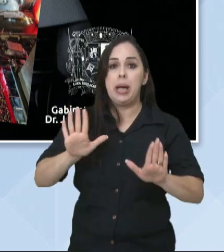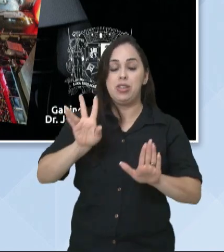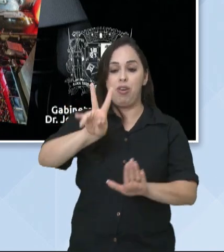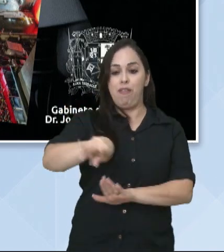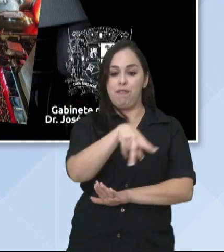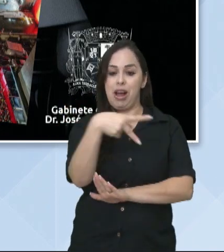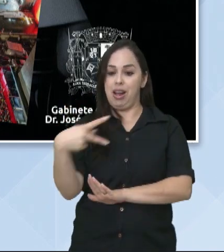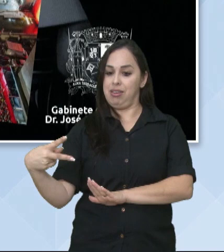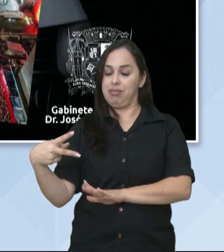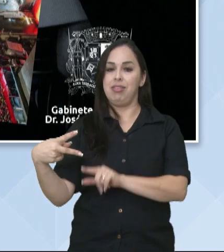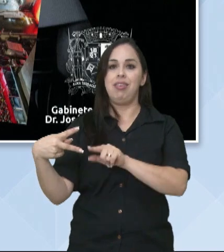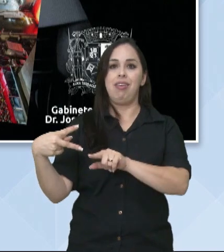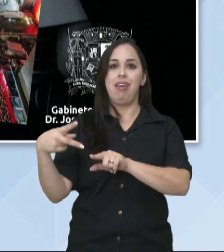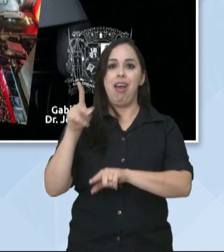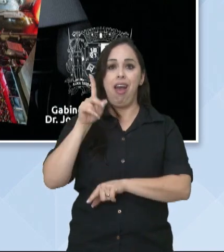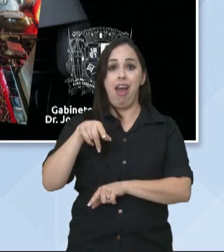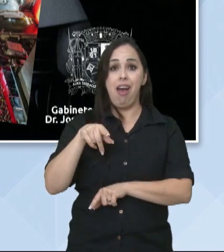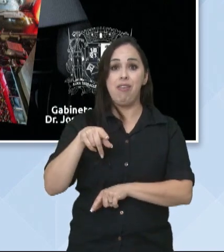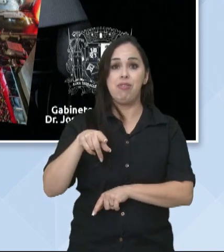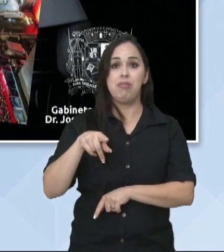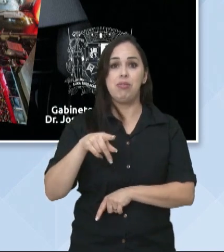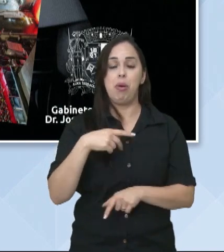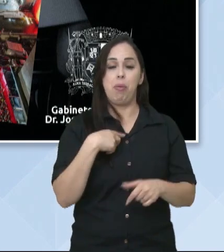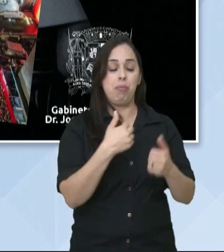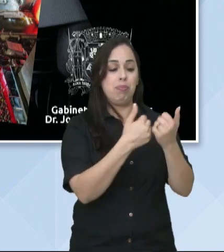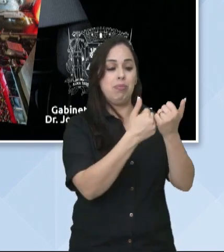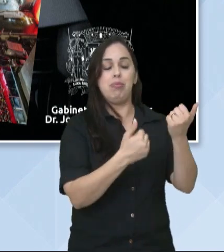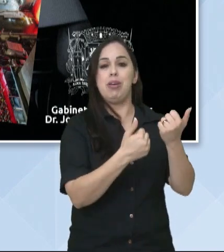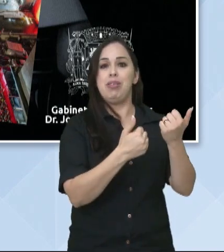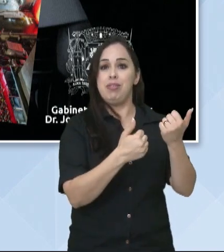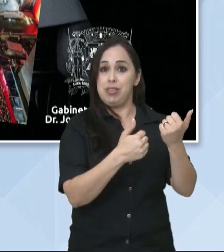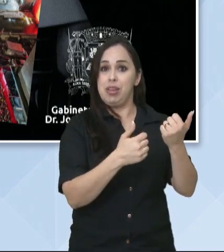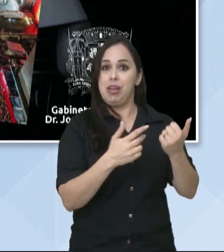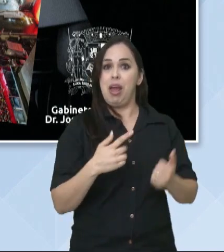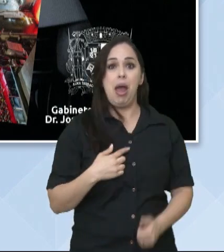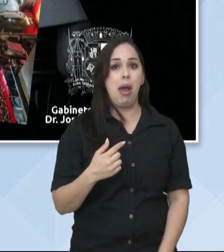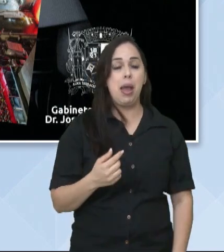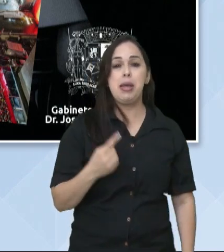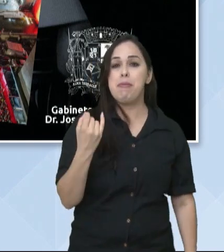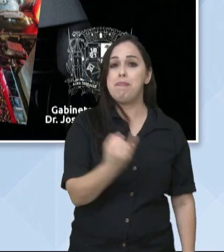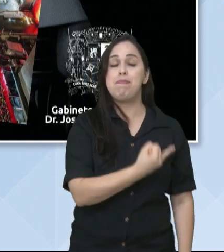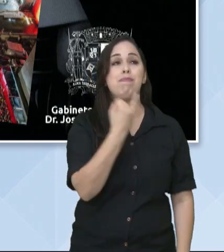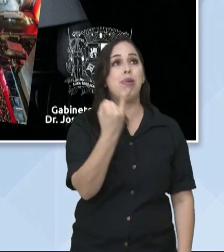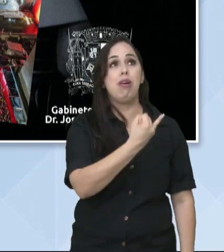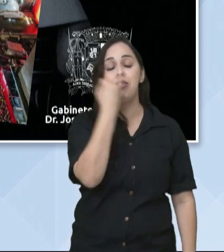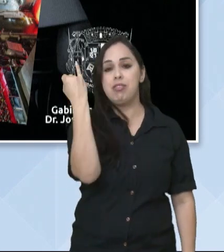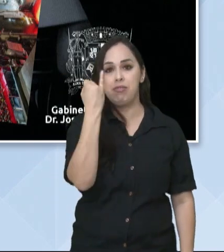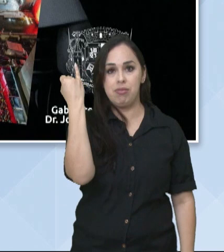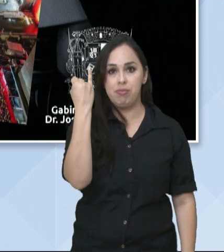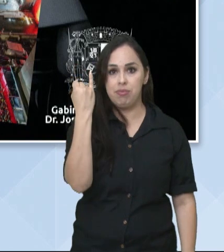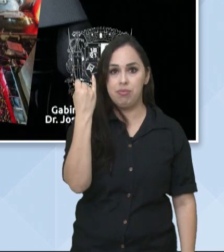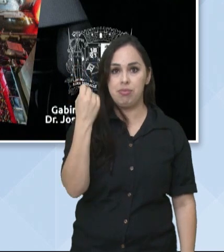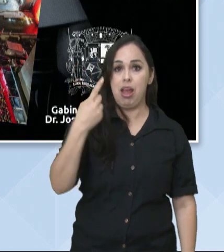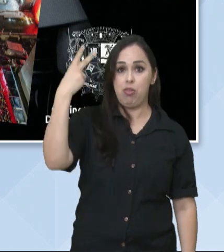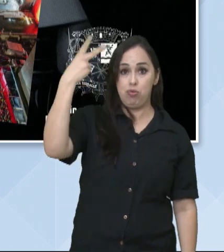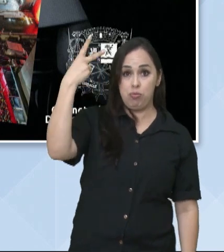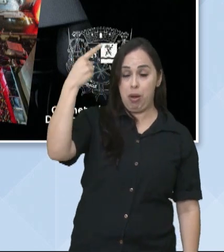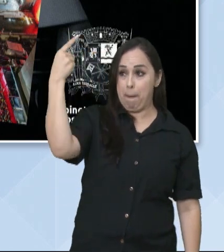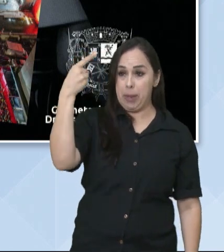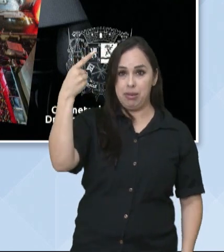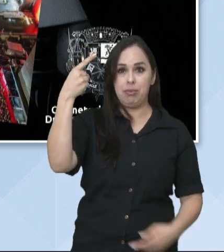vice-presidente da República, é o segundo homem mais importante, é o segundo cargo mais importante desse país. E eu, a Juliana e